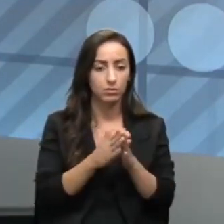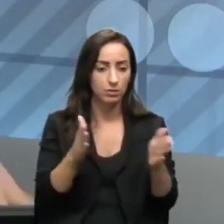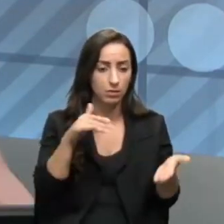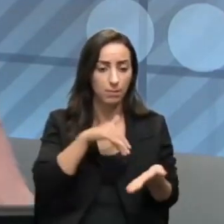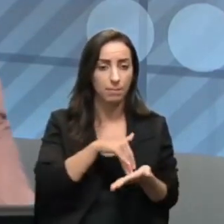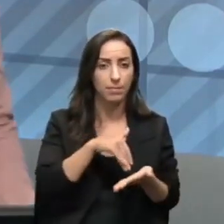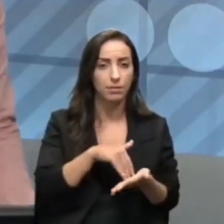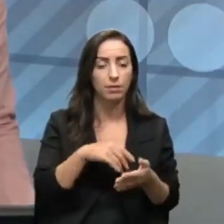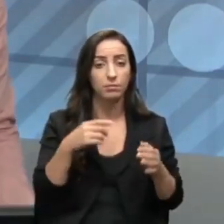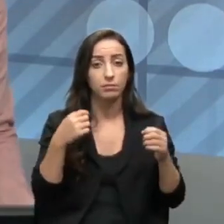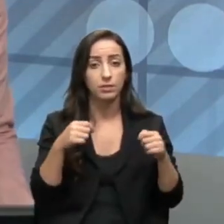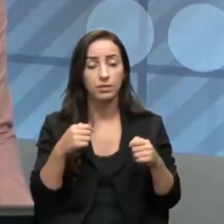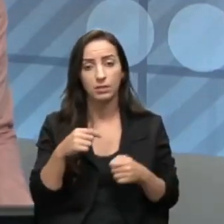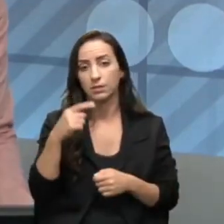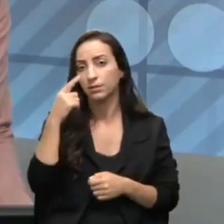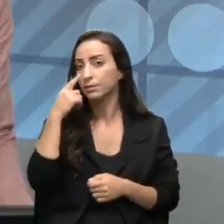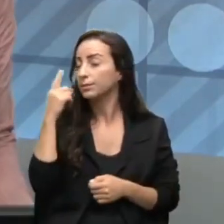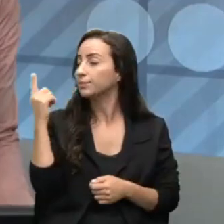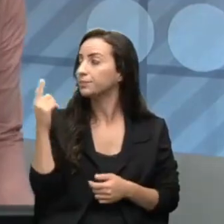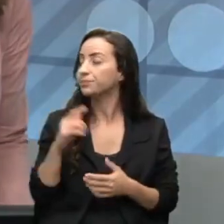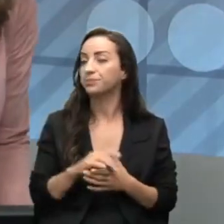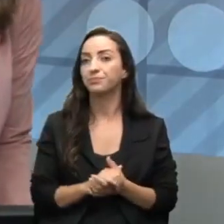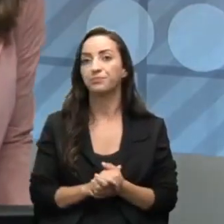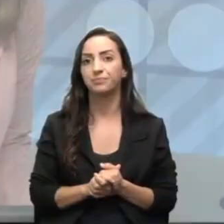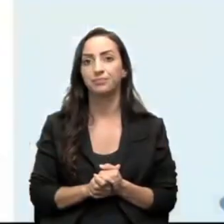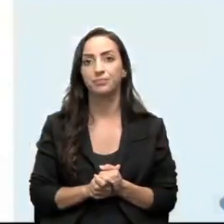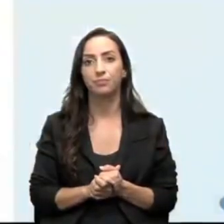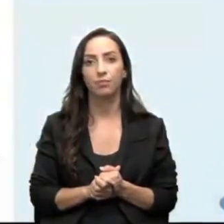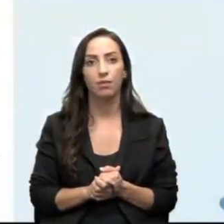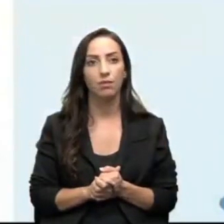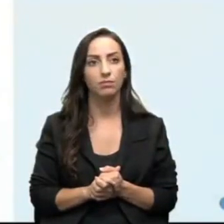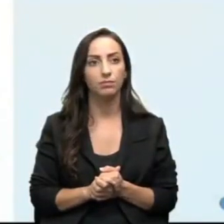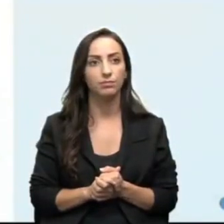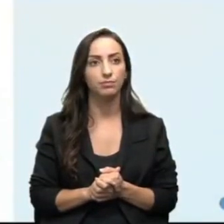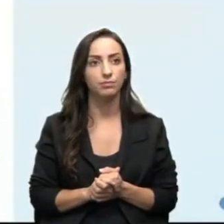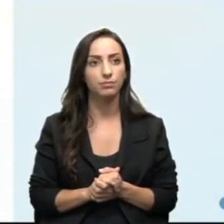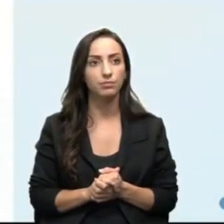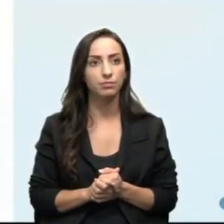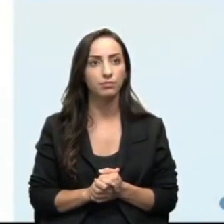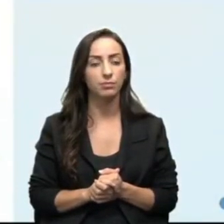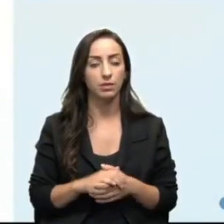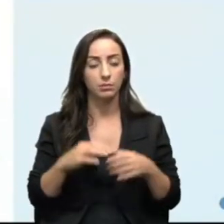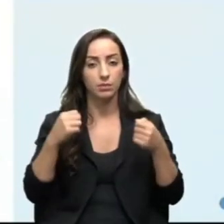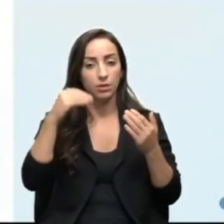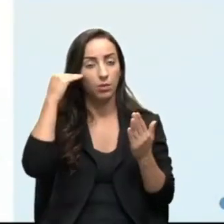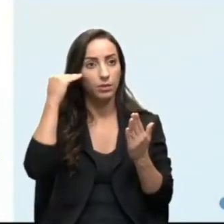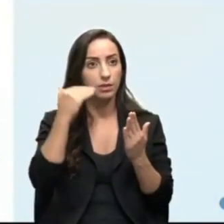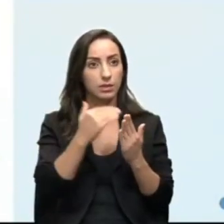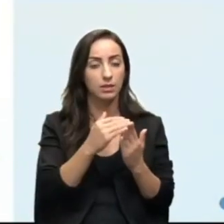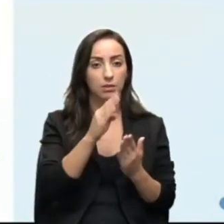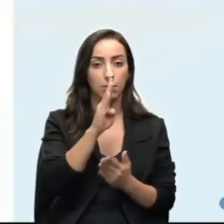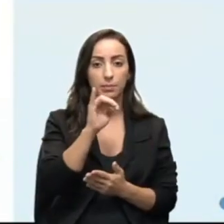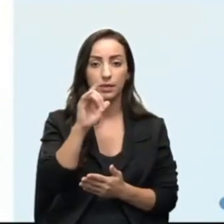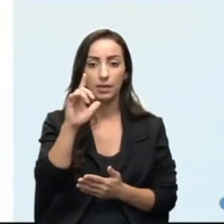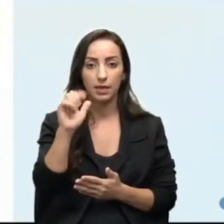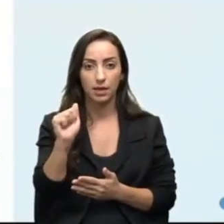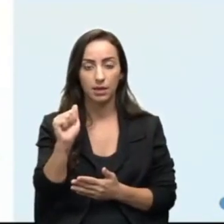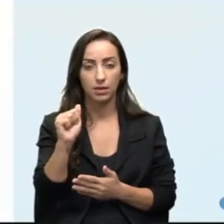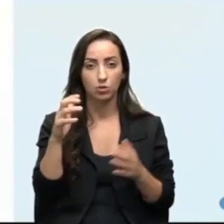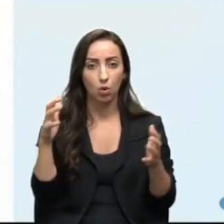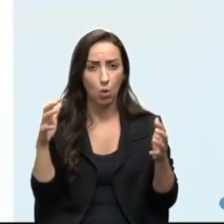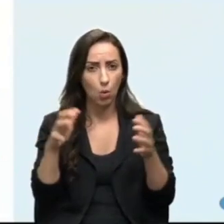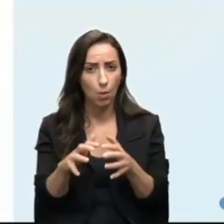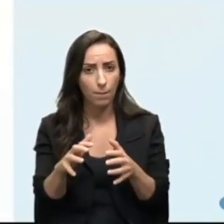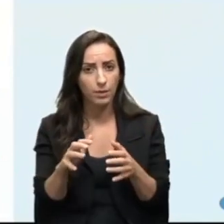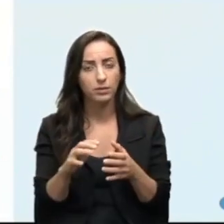que ele deve atender a esta condição. Vamos ver aqui que ele tem que cumprir com a biela de compressão. Como a